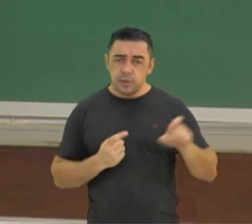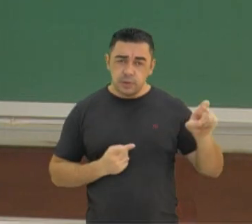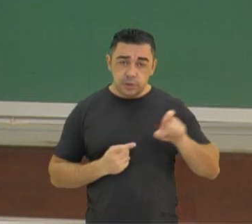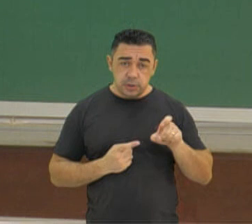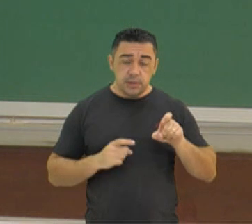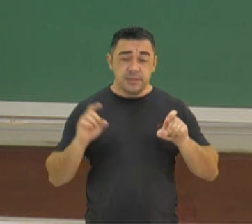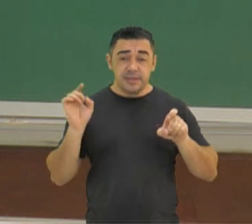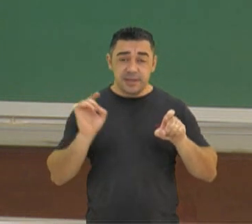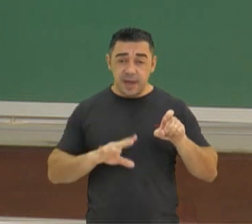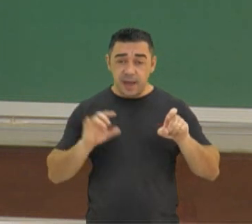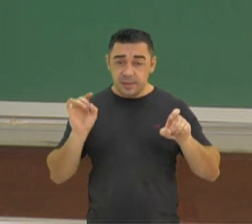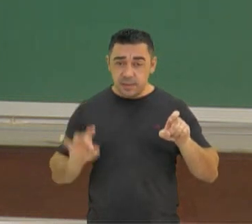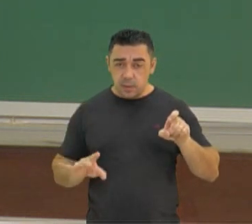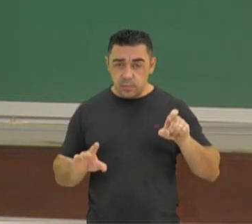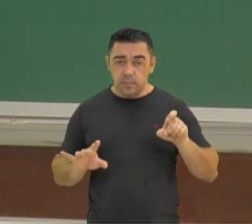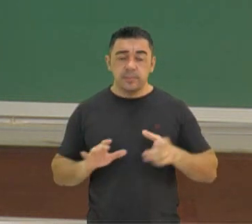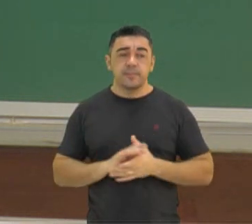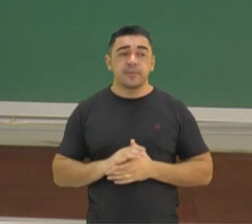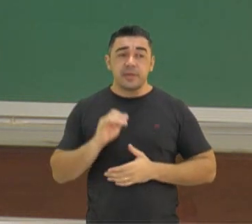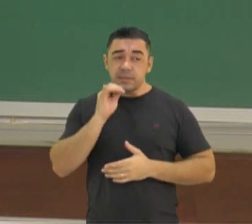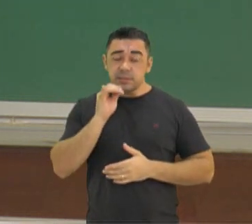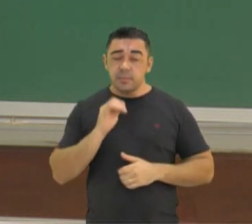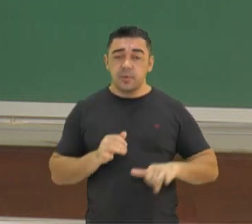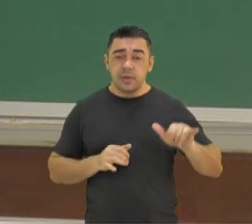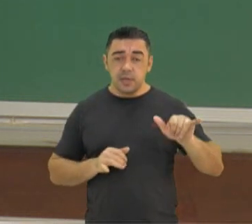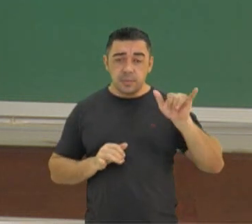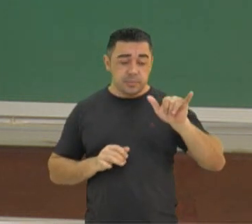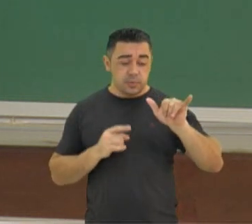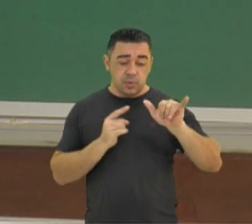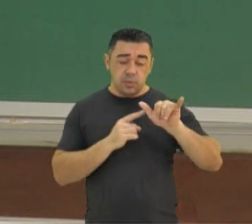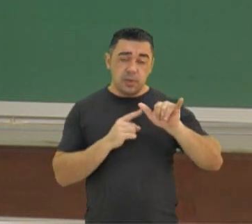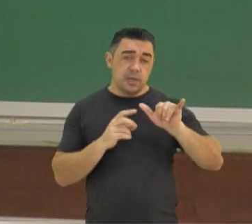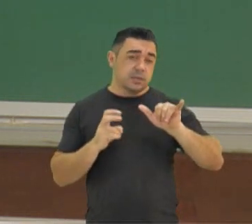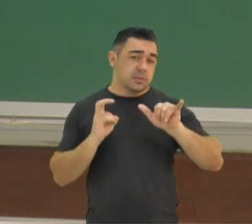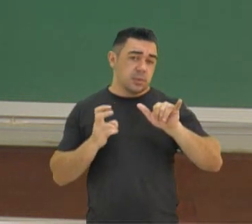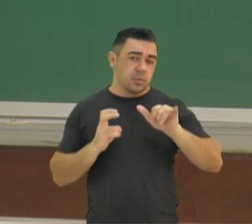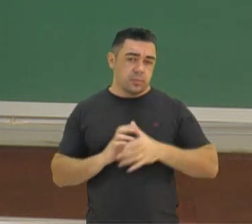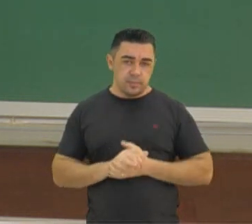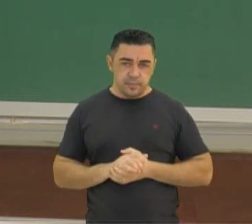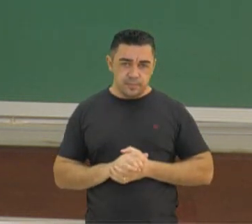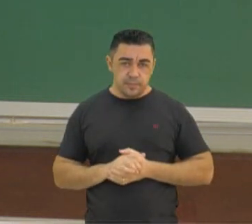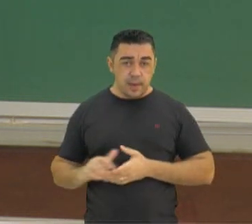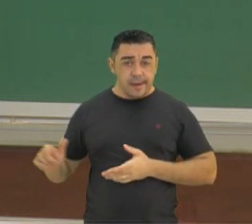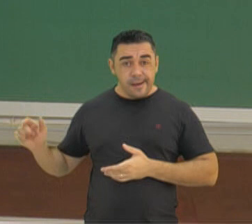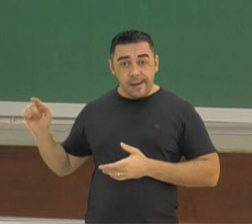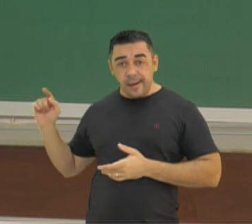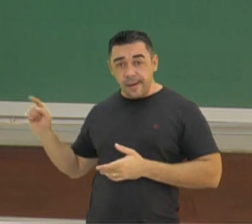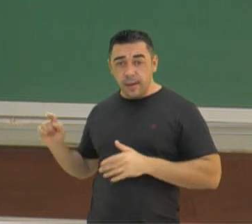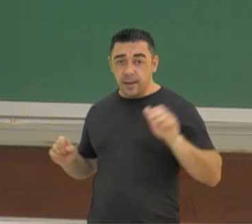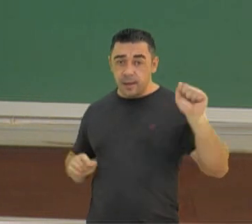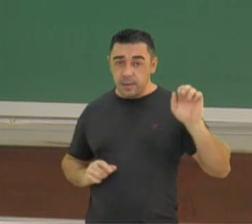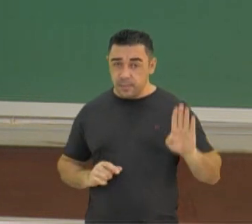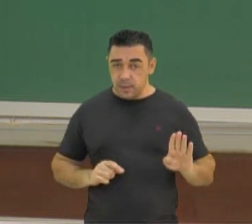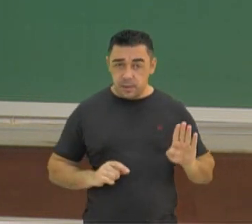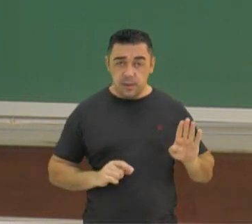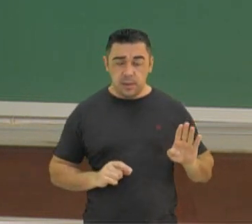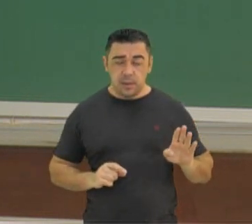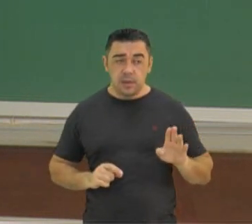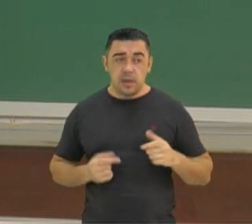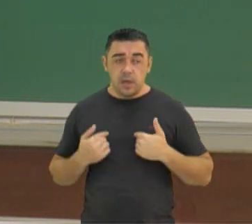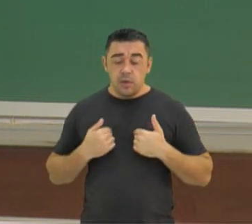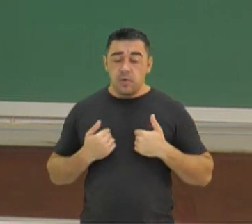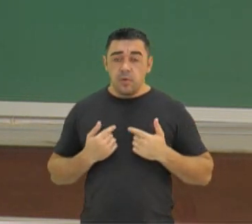em cada equação, quando y for igual a 5. Então nessa equação A e B, eu